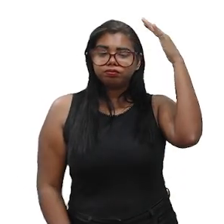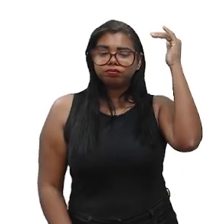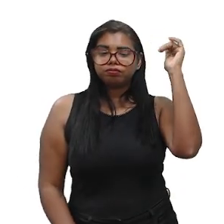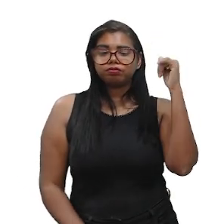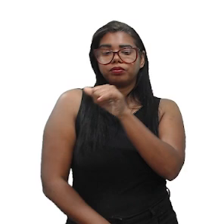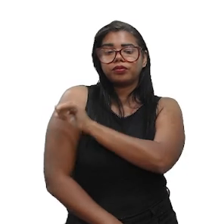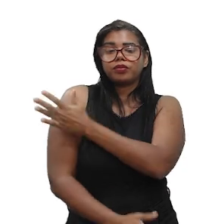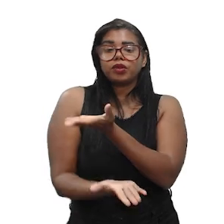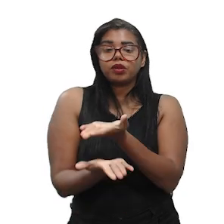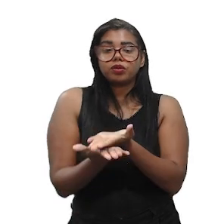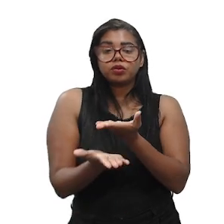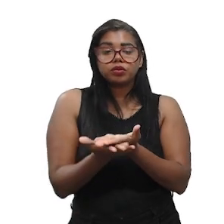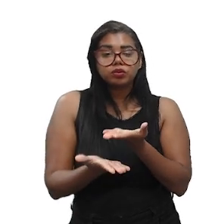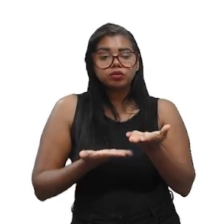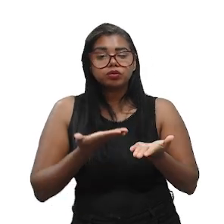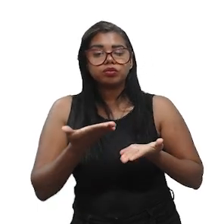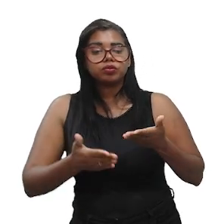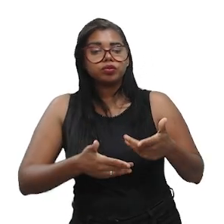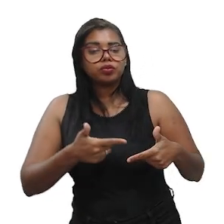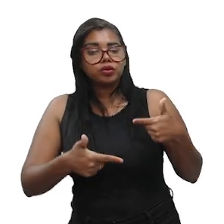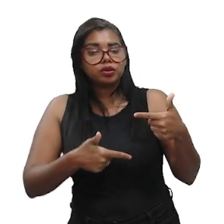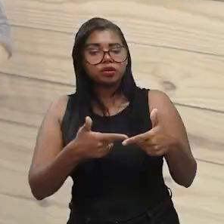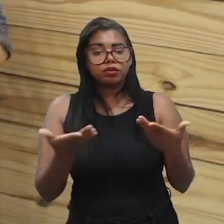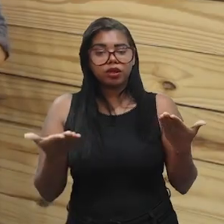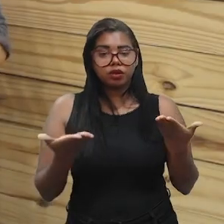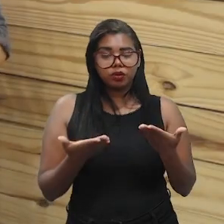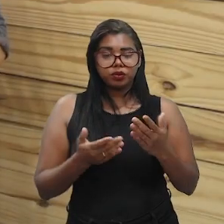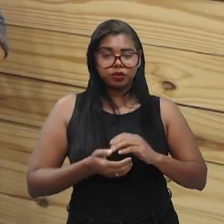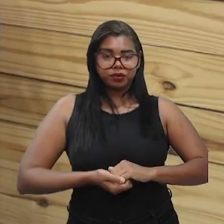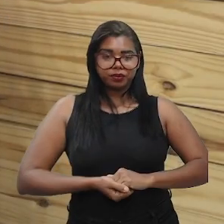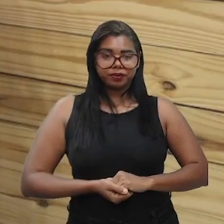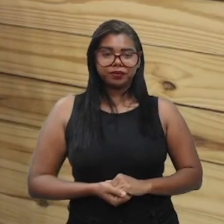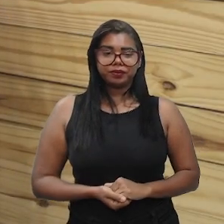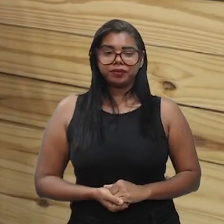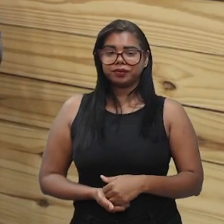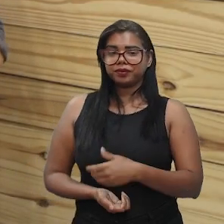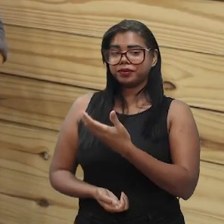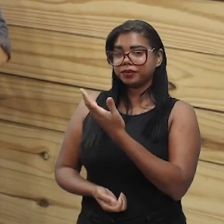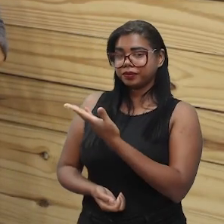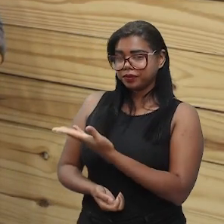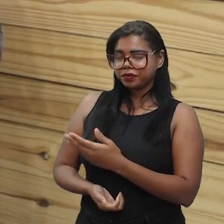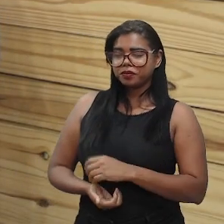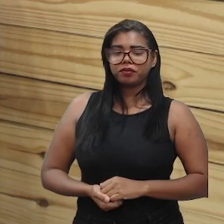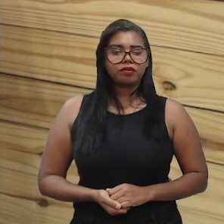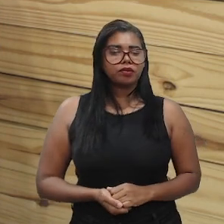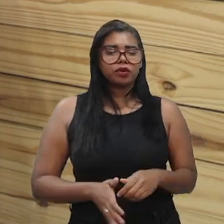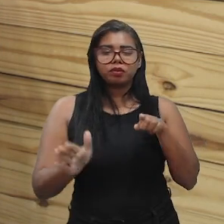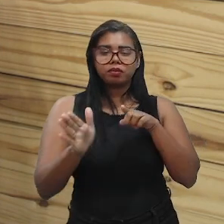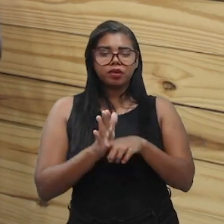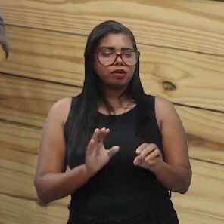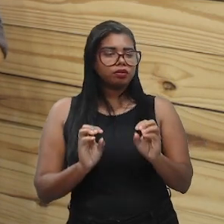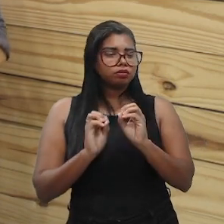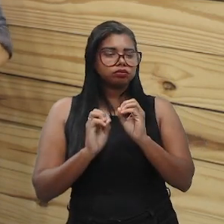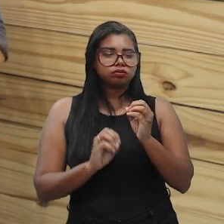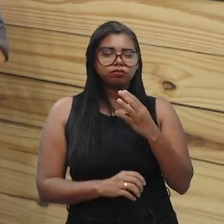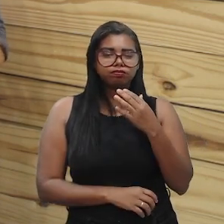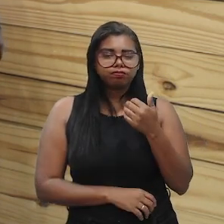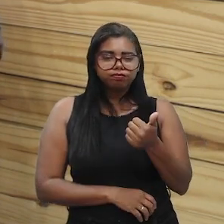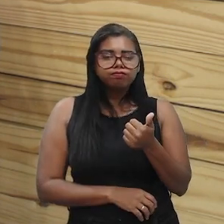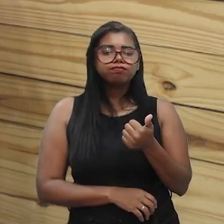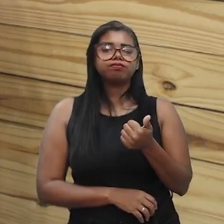nosso aluno no mercado de trabalho hoje? Então, outra excelente pergunta e oportunidade também da gente